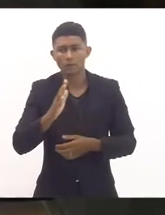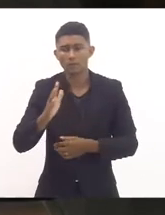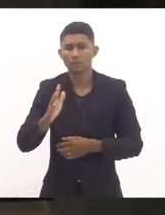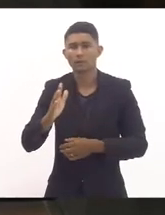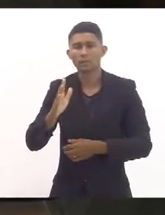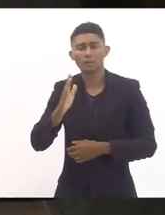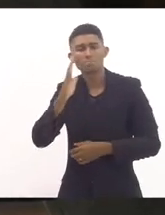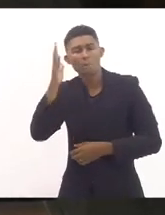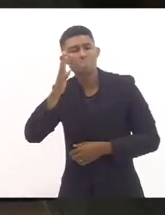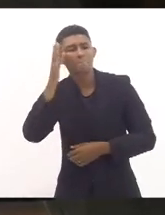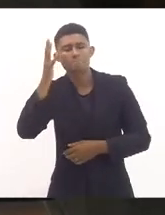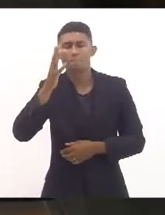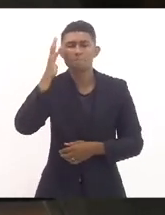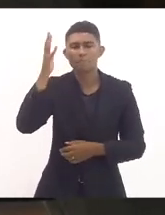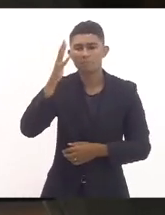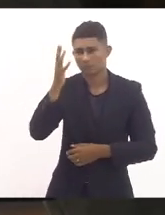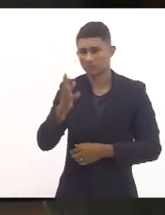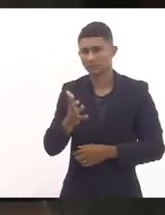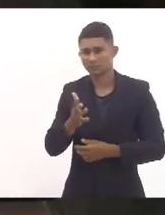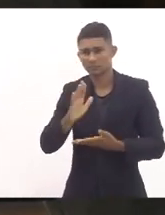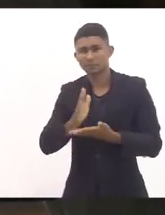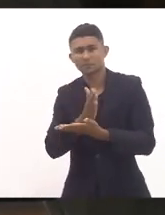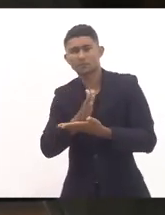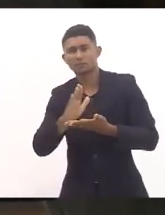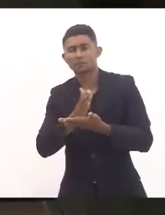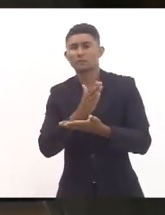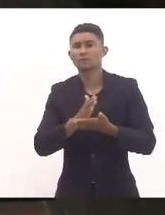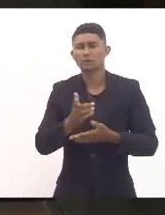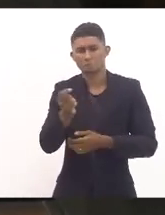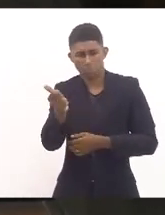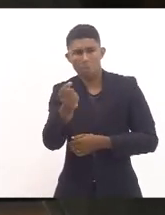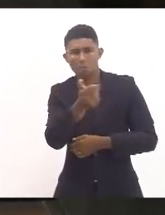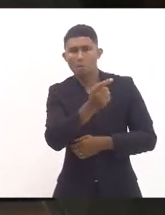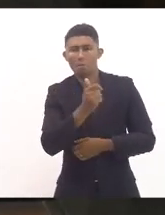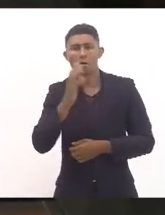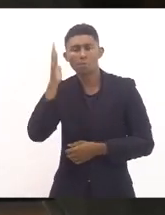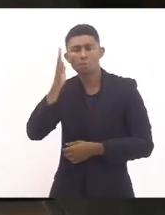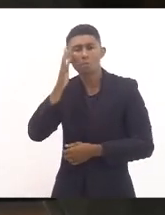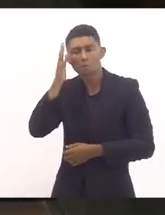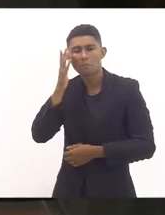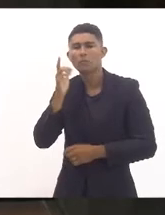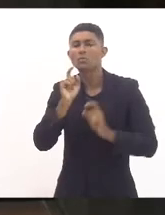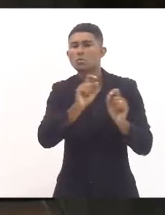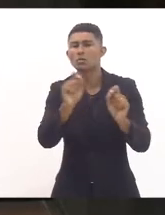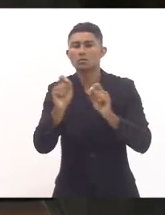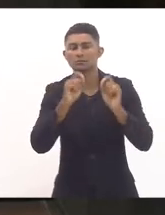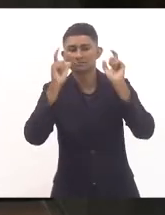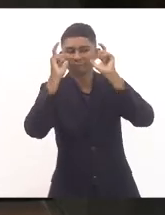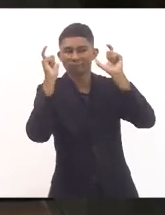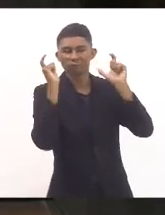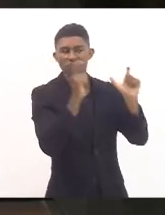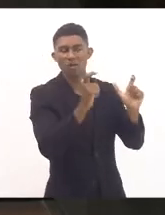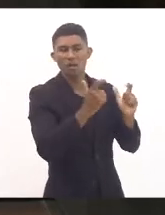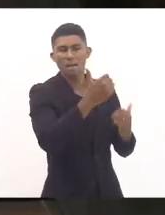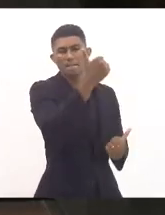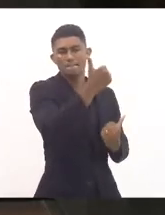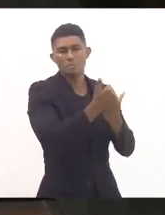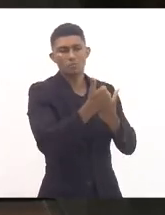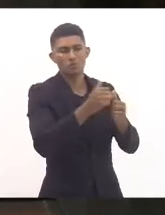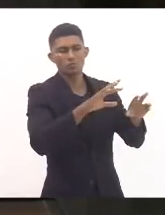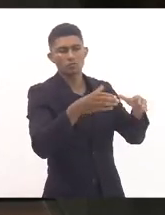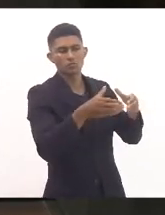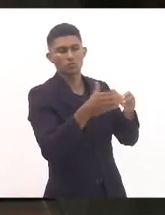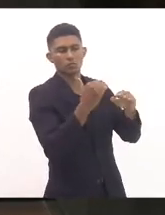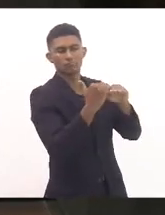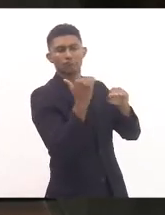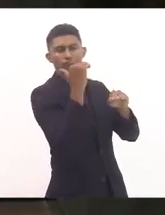poucos deputados, a favor desse interesse, né, os interesses da classe